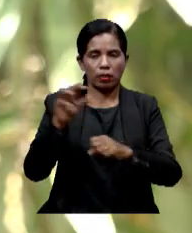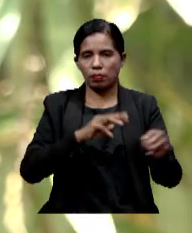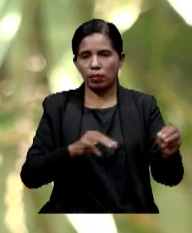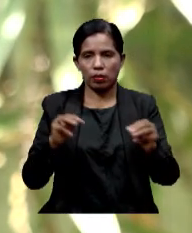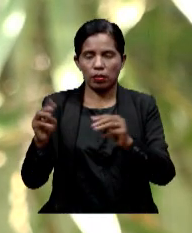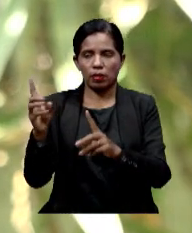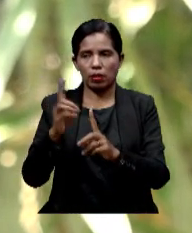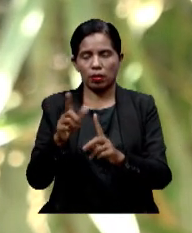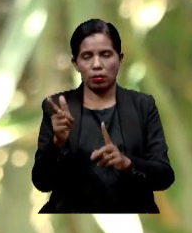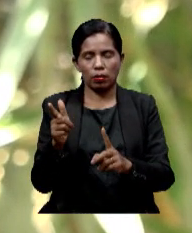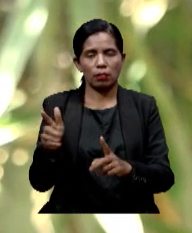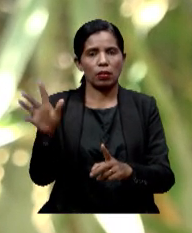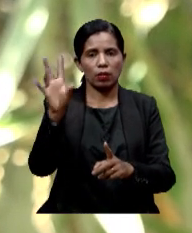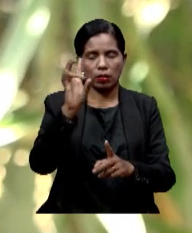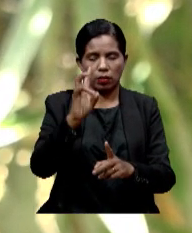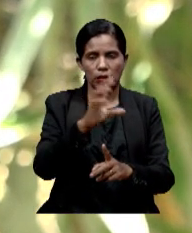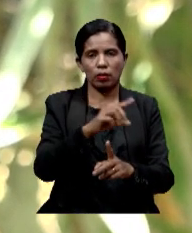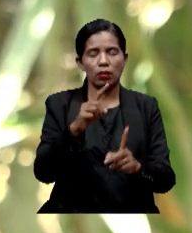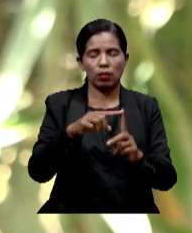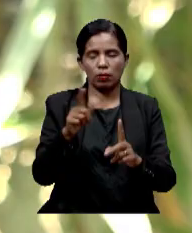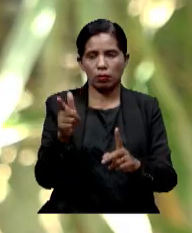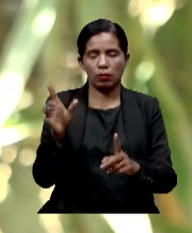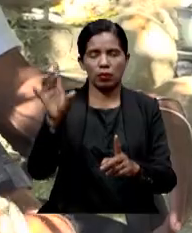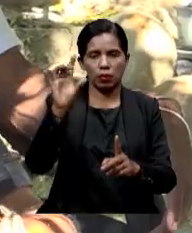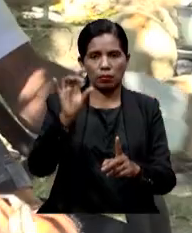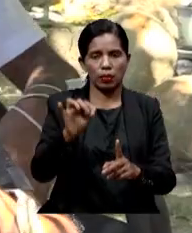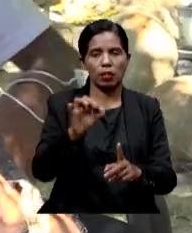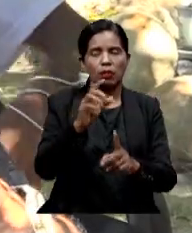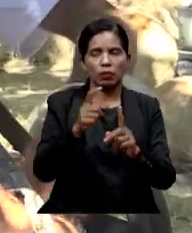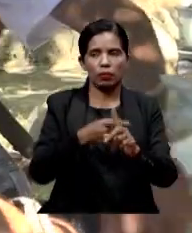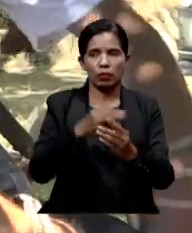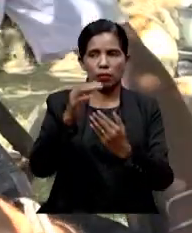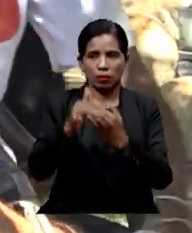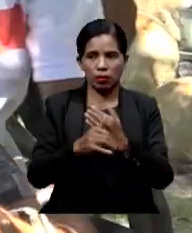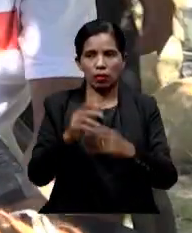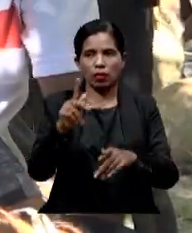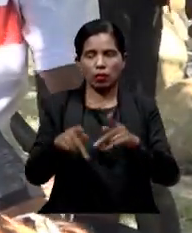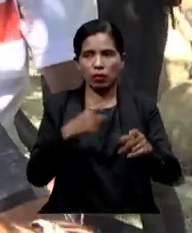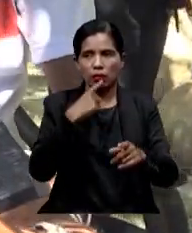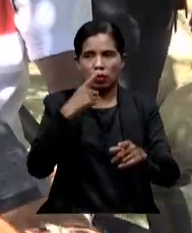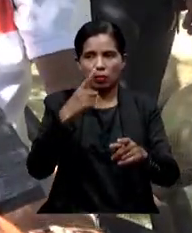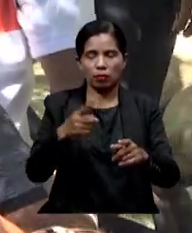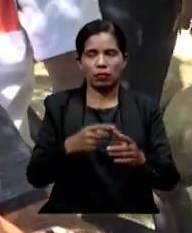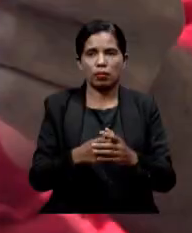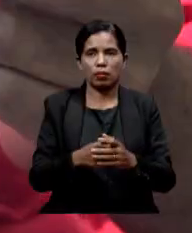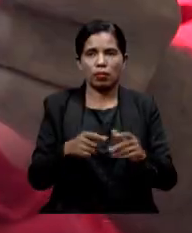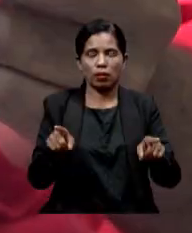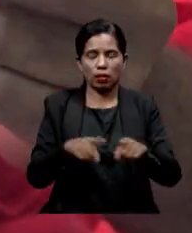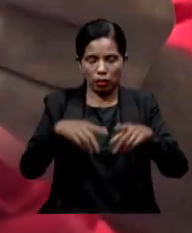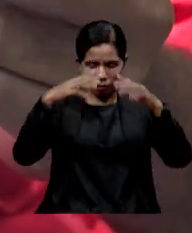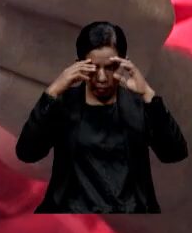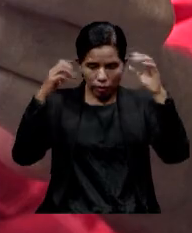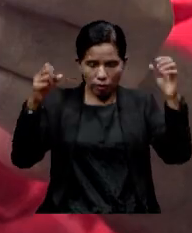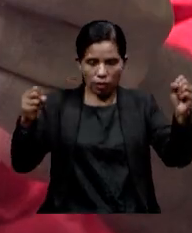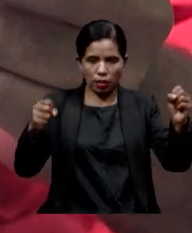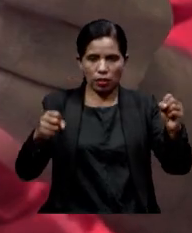iha lorong ronu sin hitu to lorong ronu sin sia fulan maio tina ne congressista eleza Ricardo Cardoso Niu nudar presidente partido